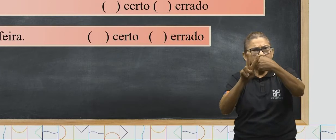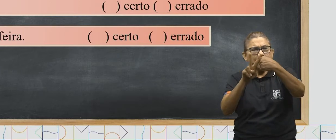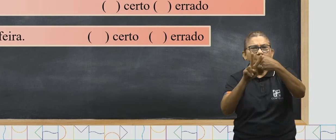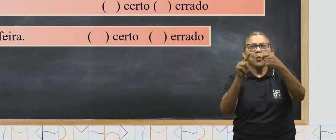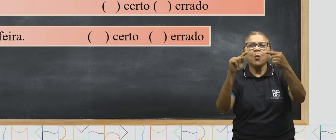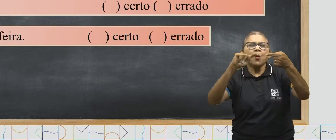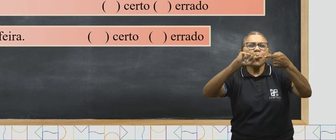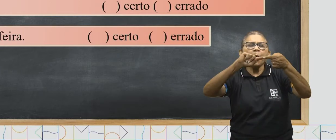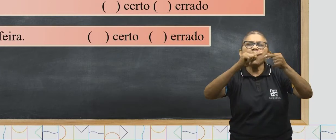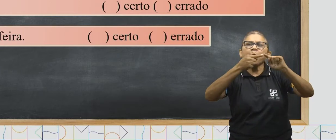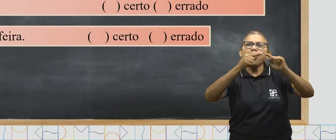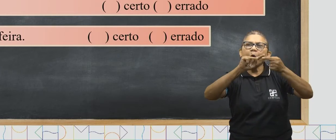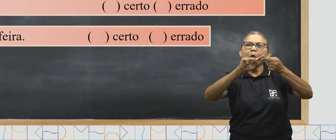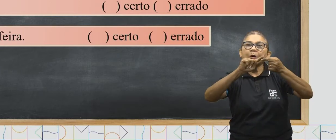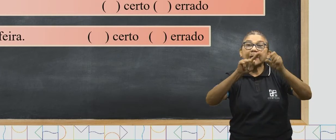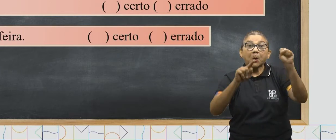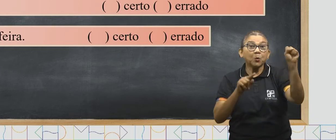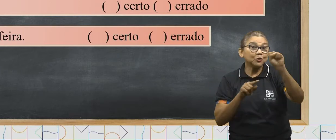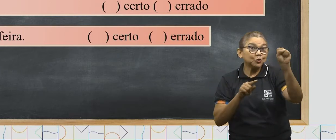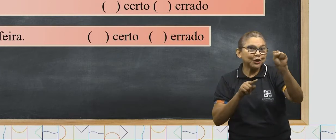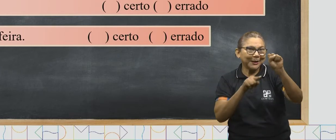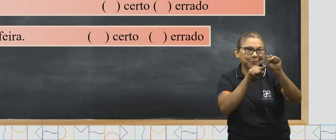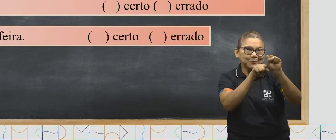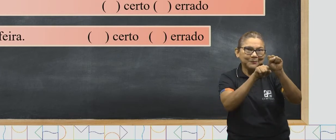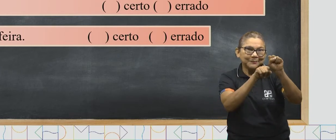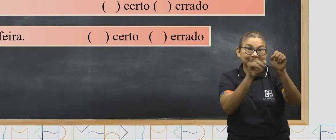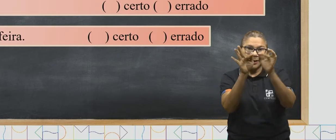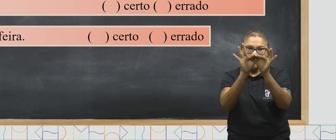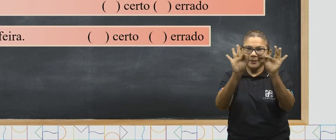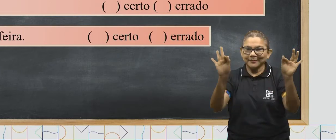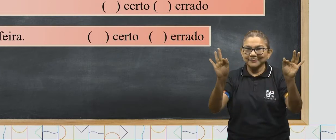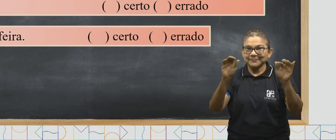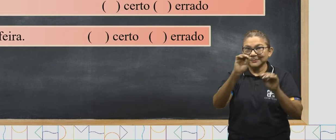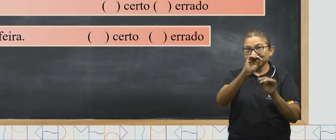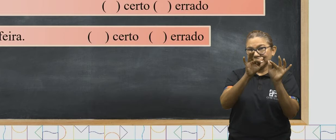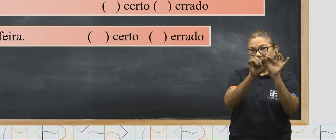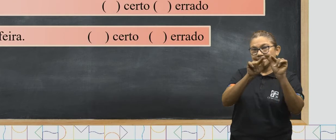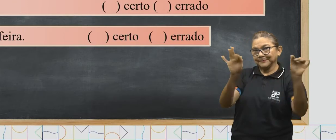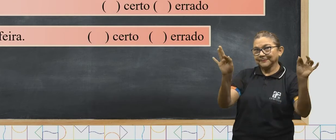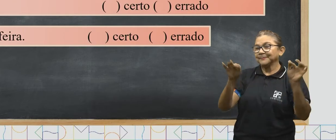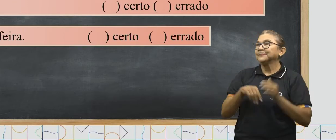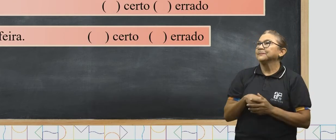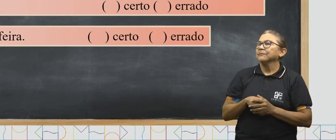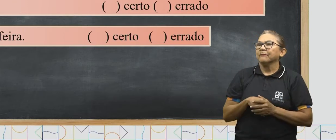concordância com os sujeitos da oração. Vamos lá. Primeira frase.